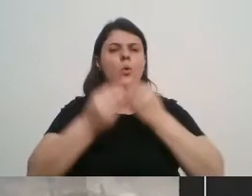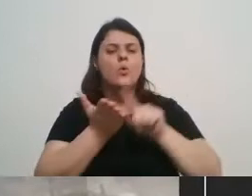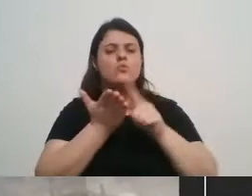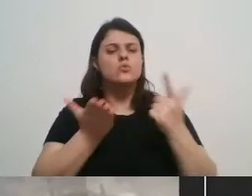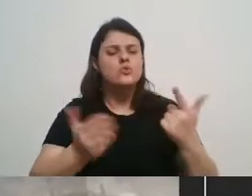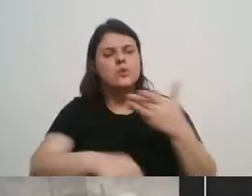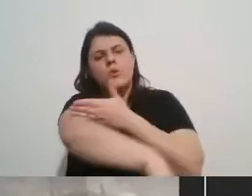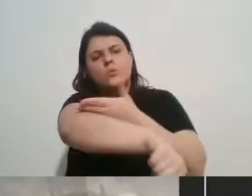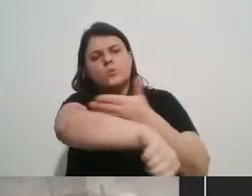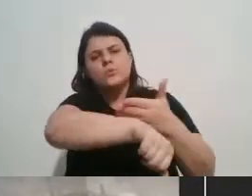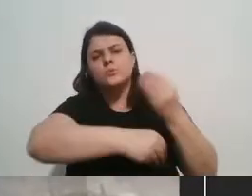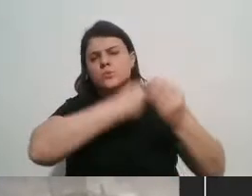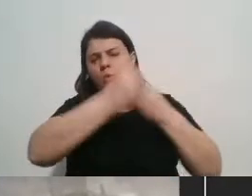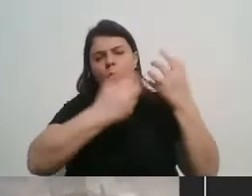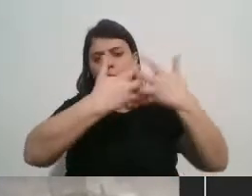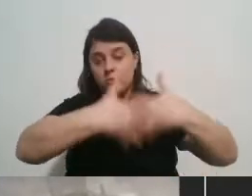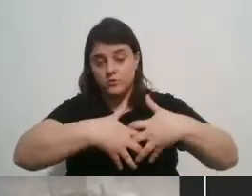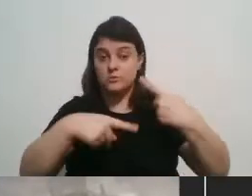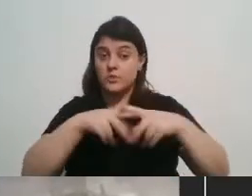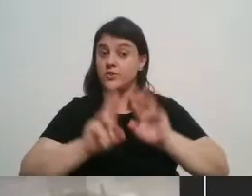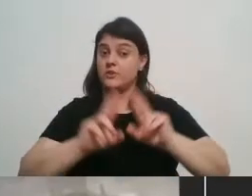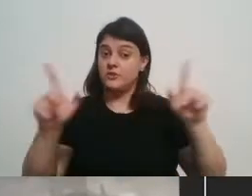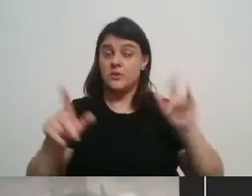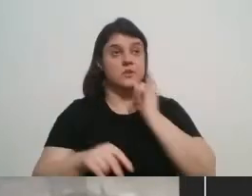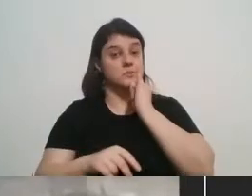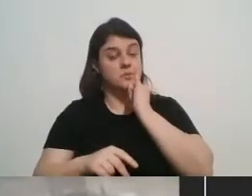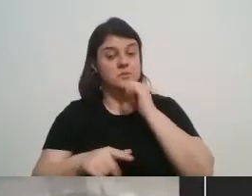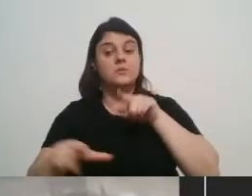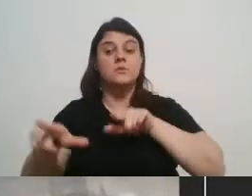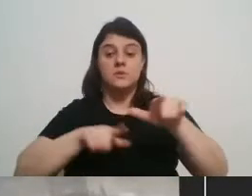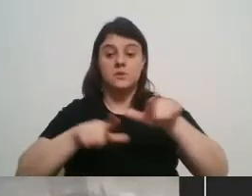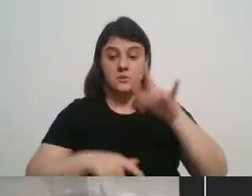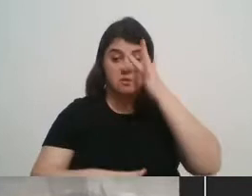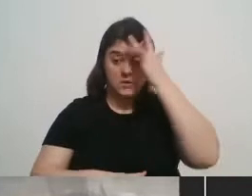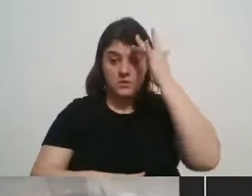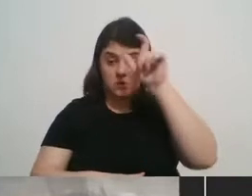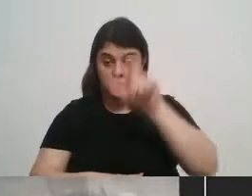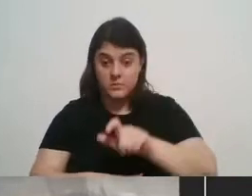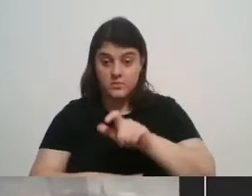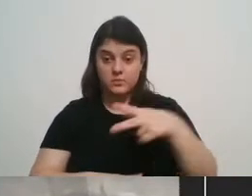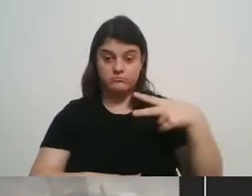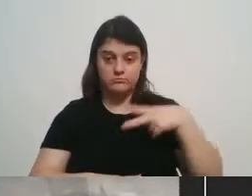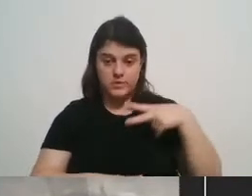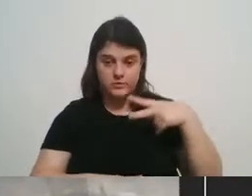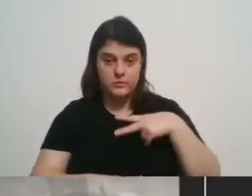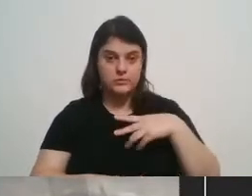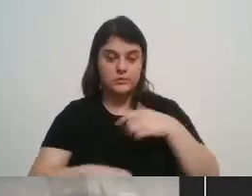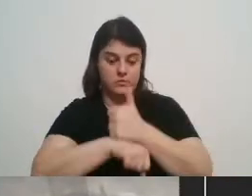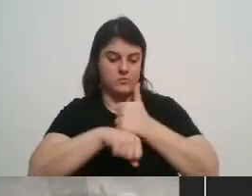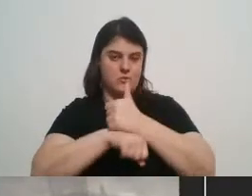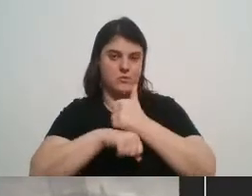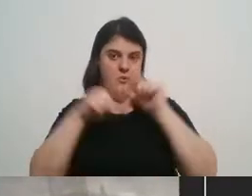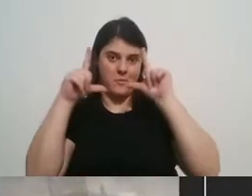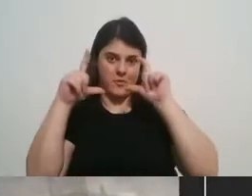funcionava, que é muito diferente de casos em que a gente está trabalhando com um arquivo privado de um fotógrafo, por exemplo,